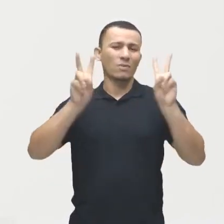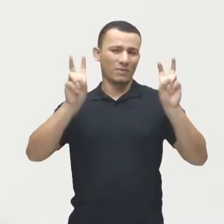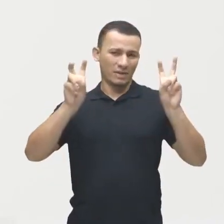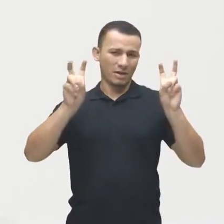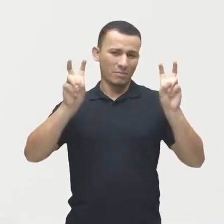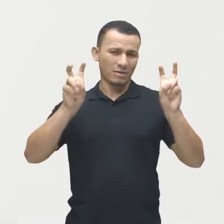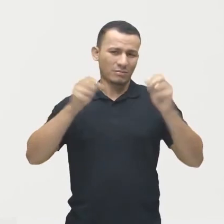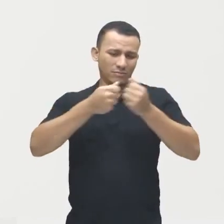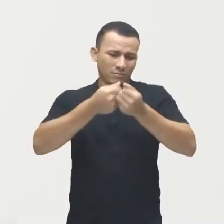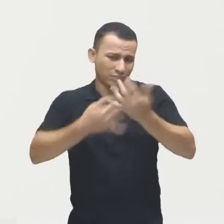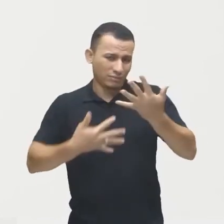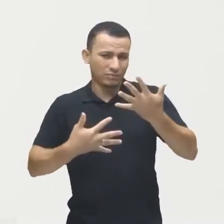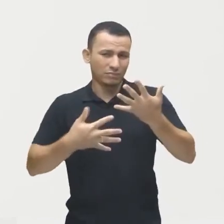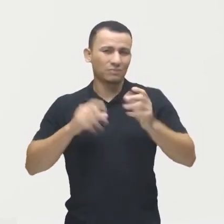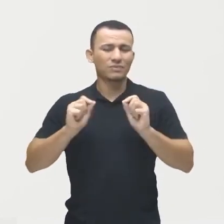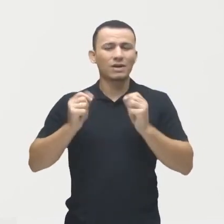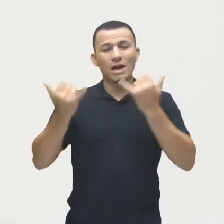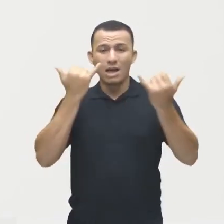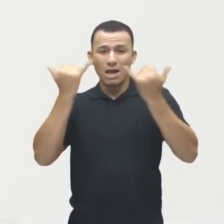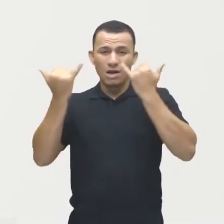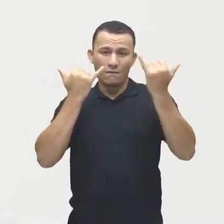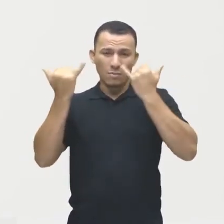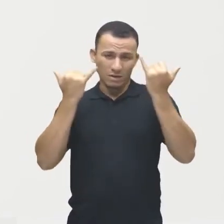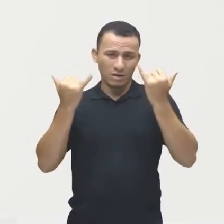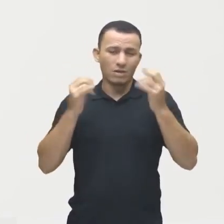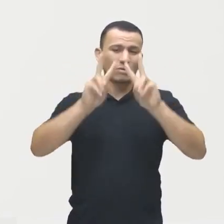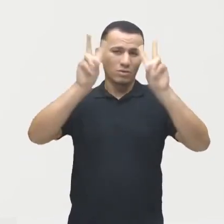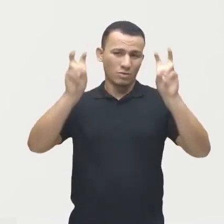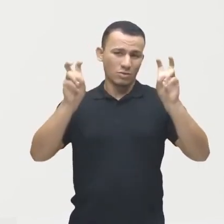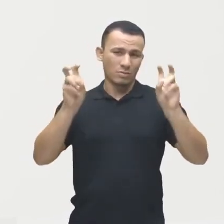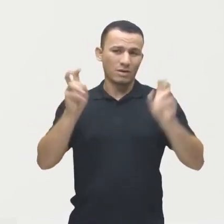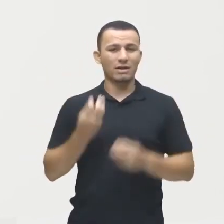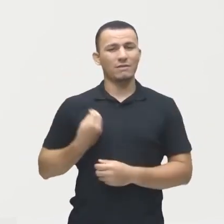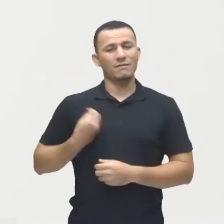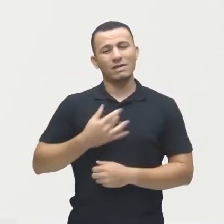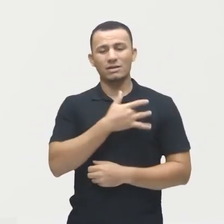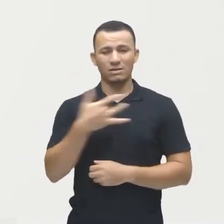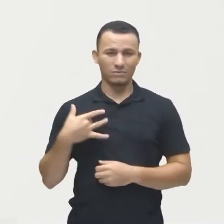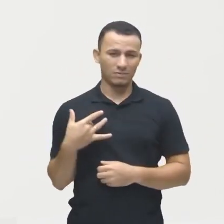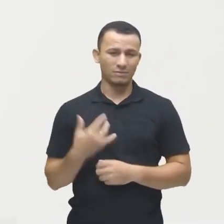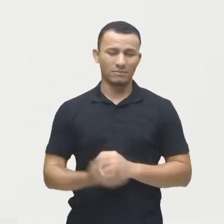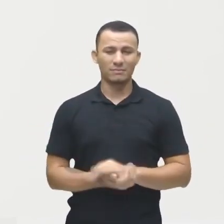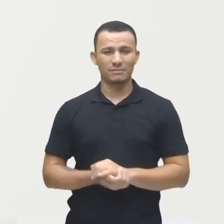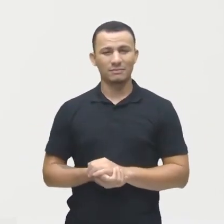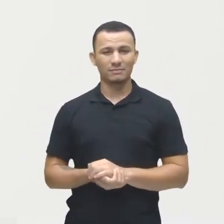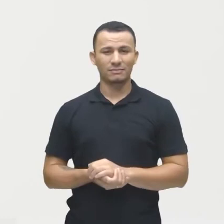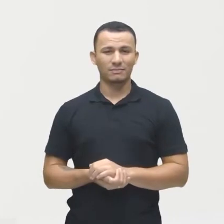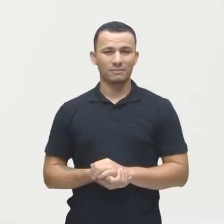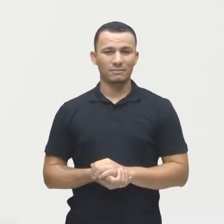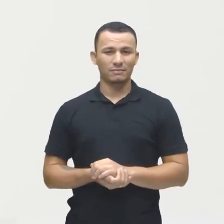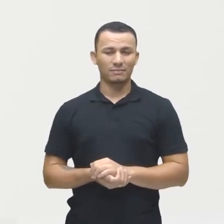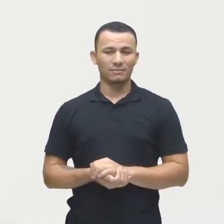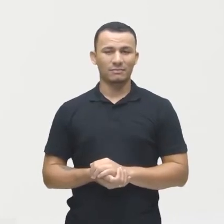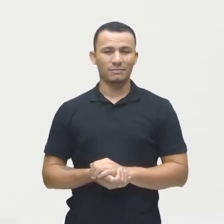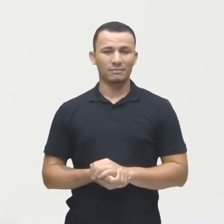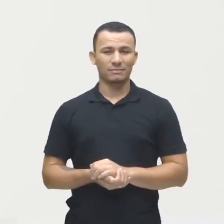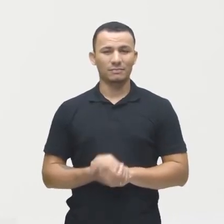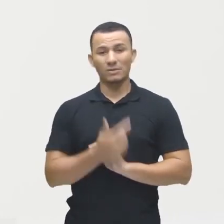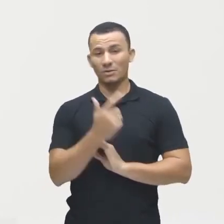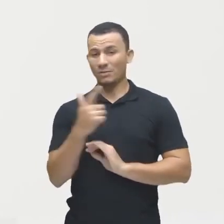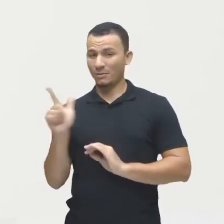contexto qual é? Informações sobre vida saudável. Ok? Vamos para